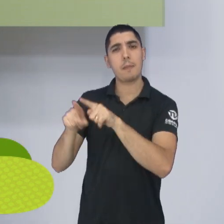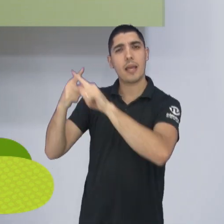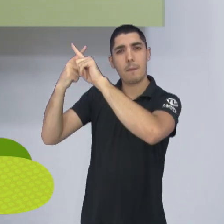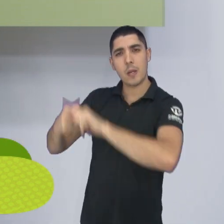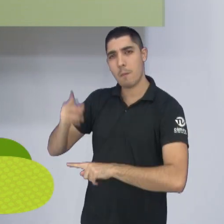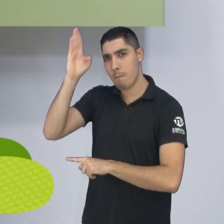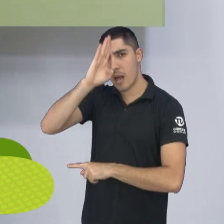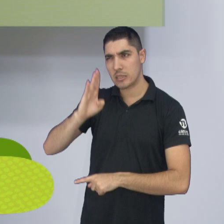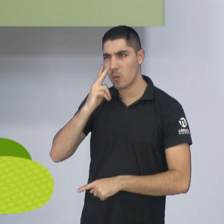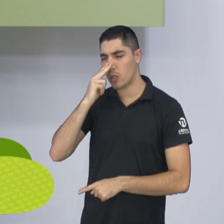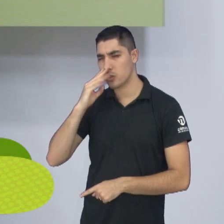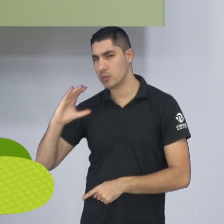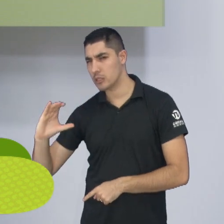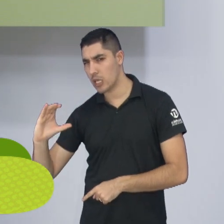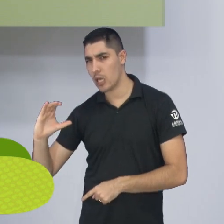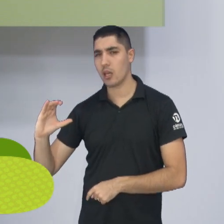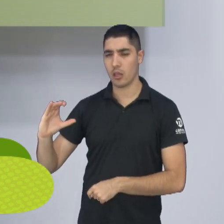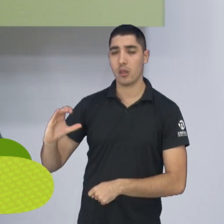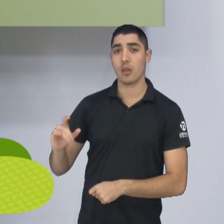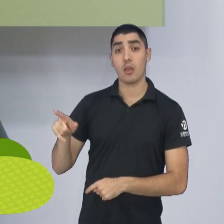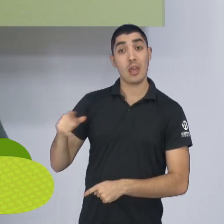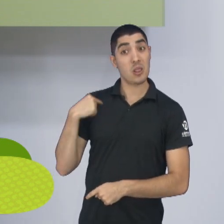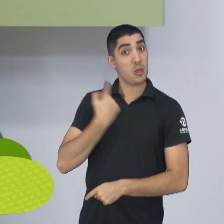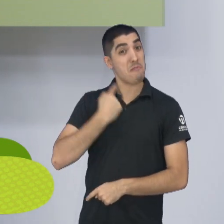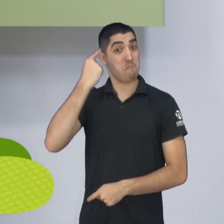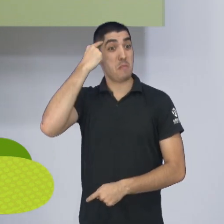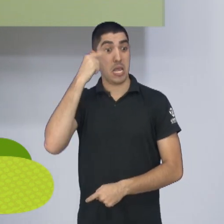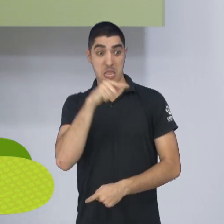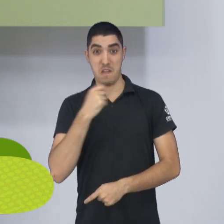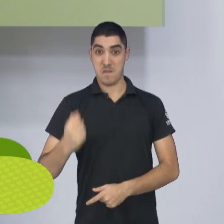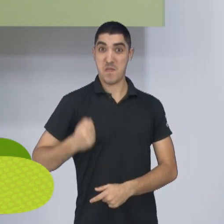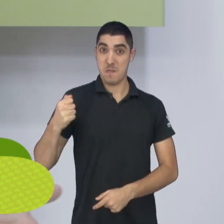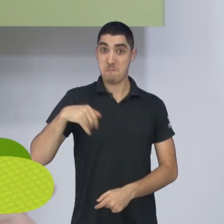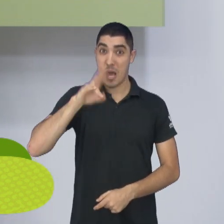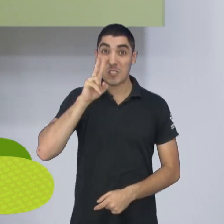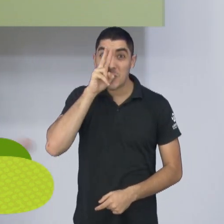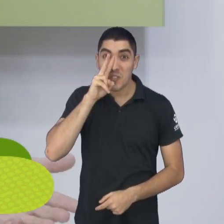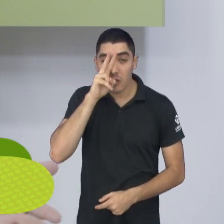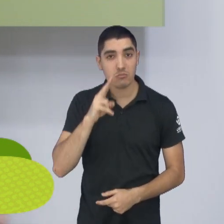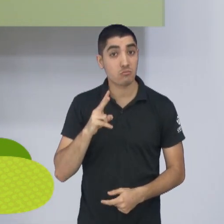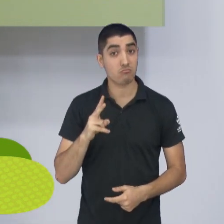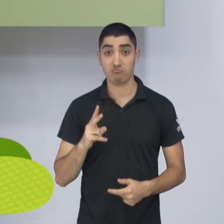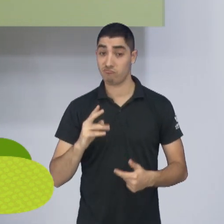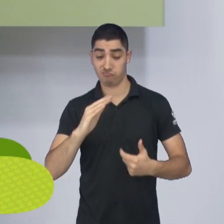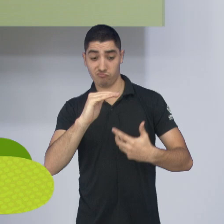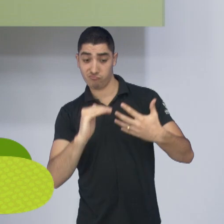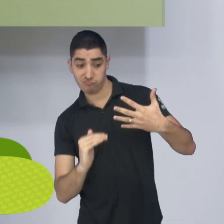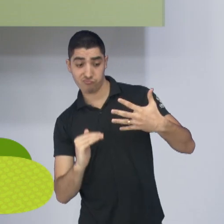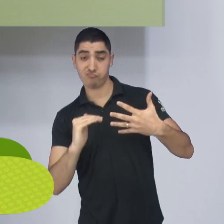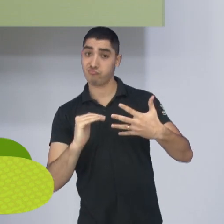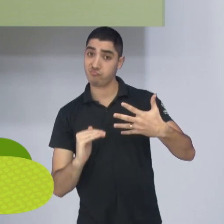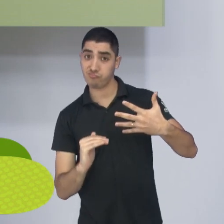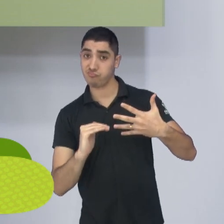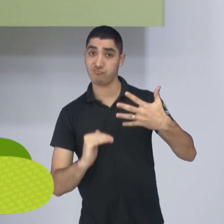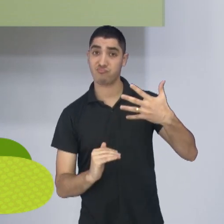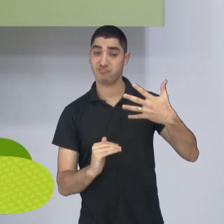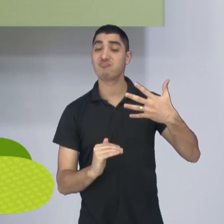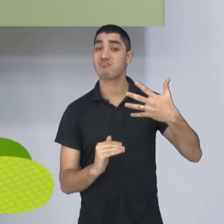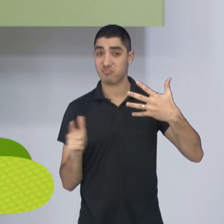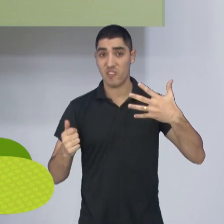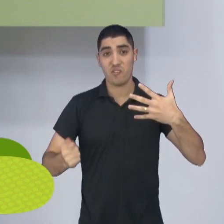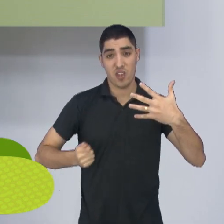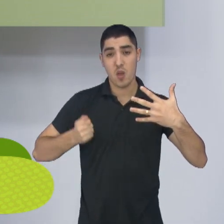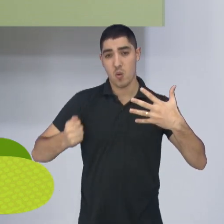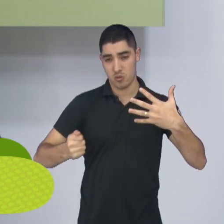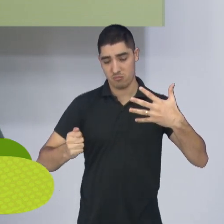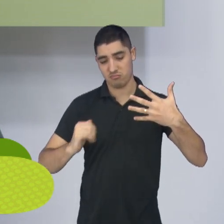enfim. A gente esperava que a Ferroviária viria um pouco mais forte, né? E está lá na parte de baixo da tabela, então, na